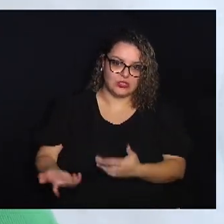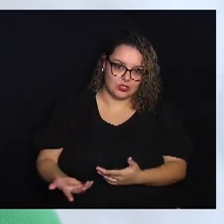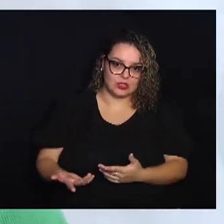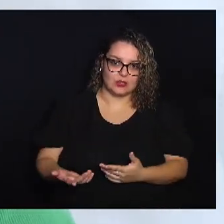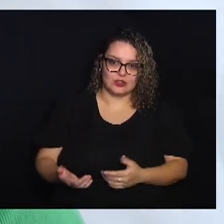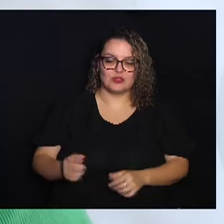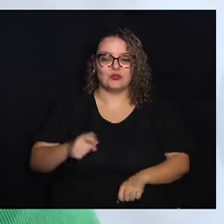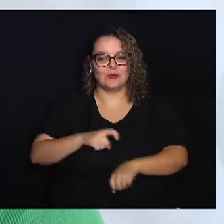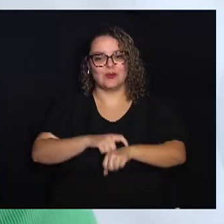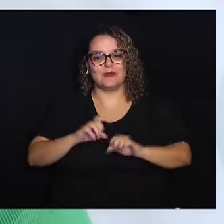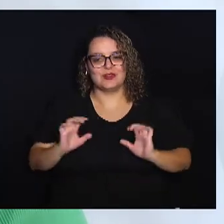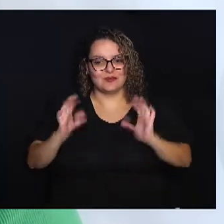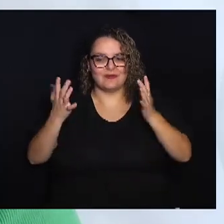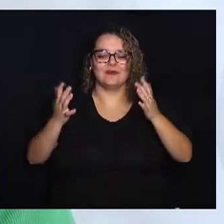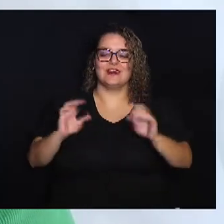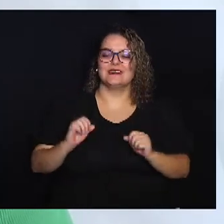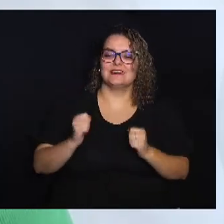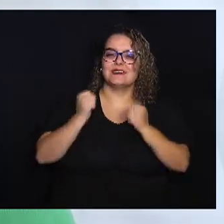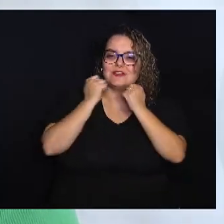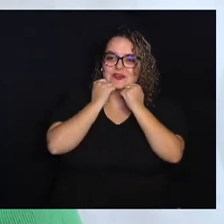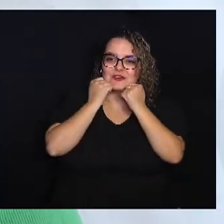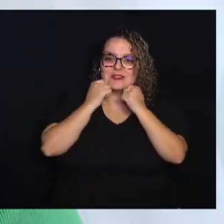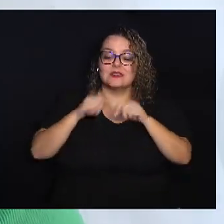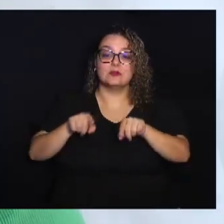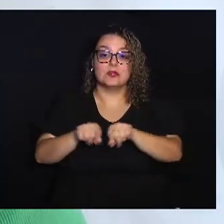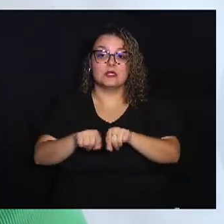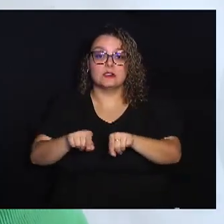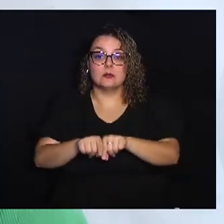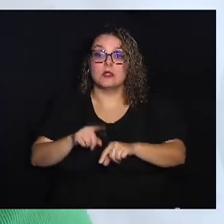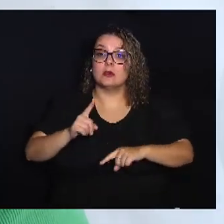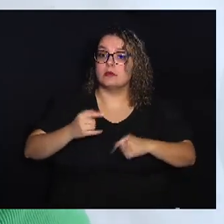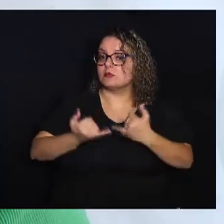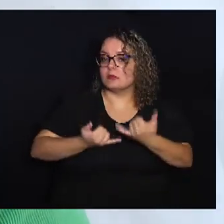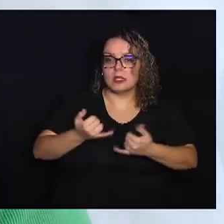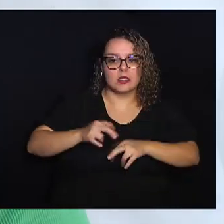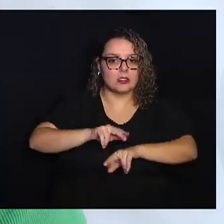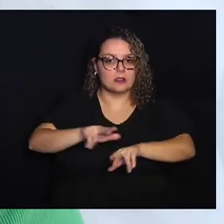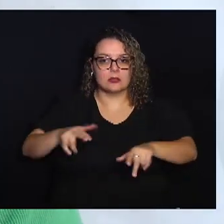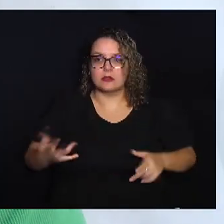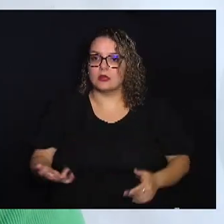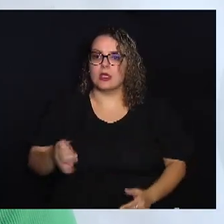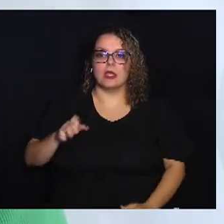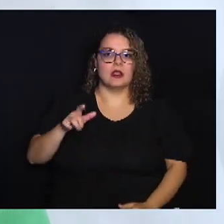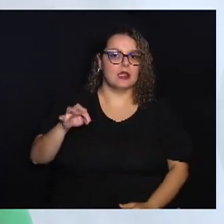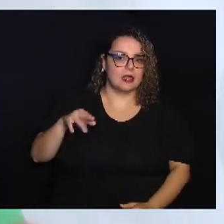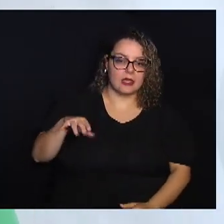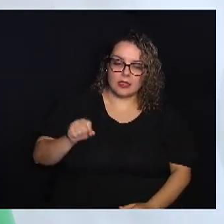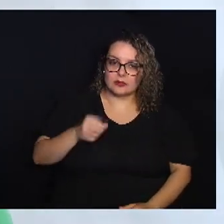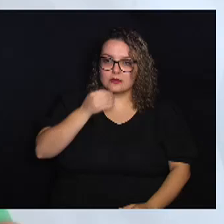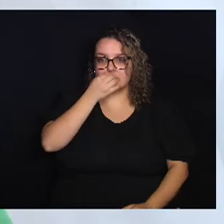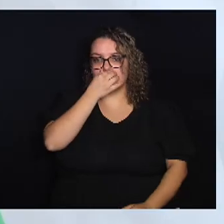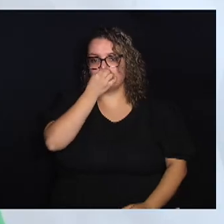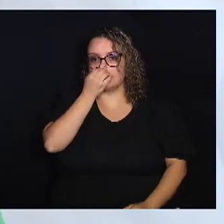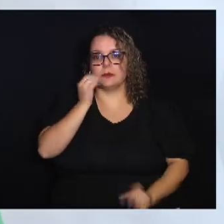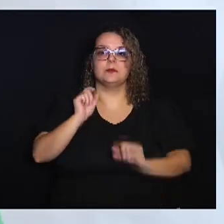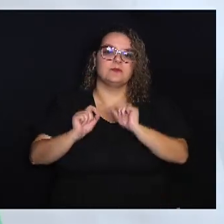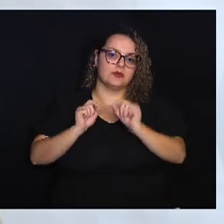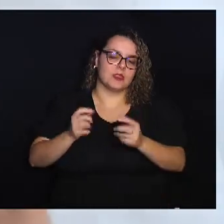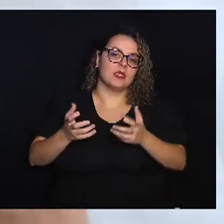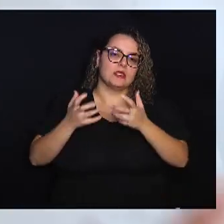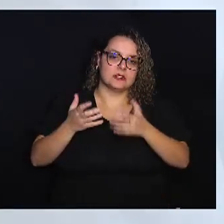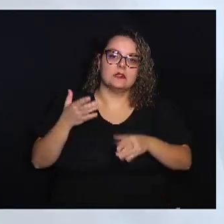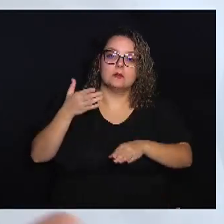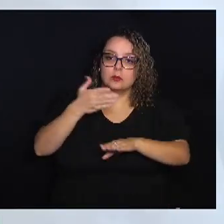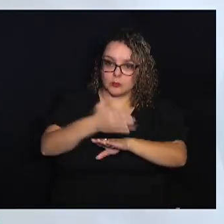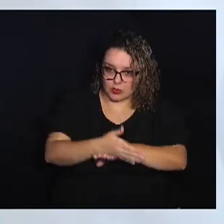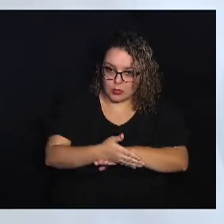época de festa julina, assim como também brinquedos, eletros. Então, quem quiser